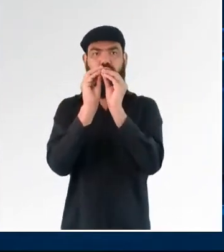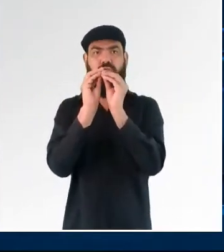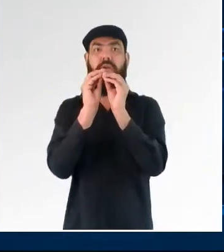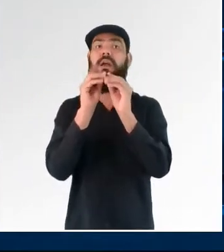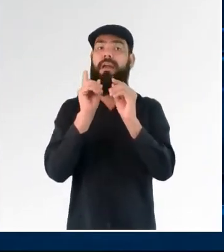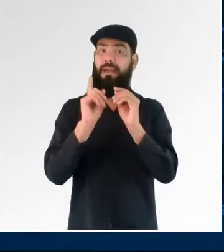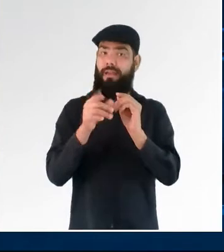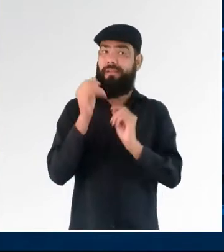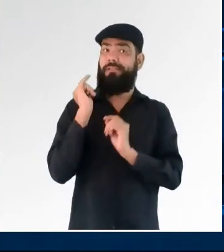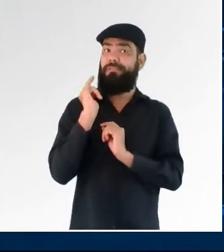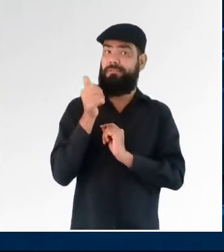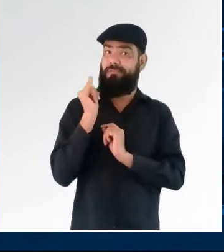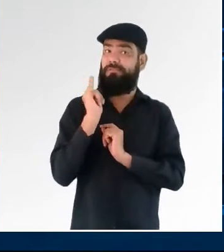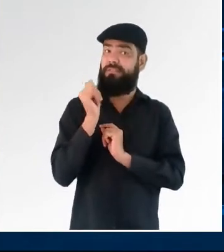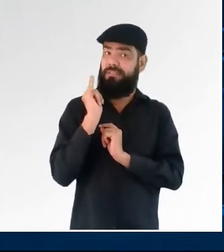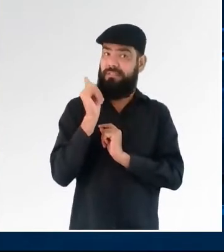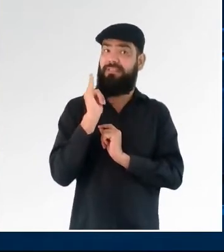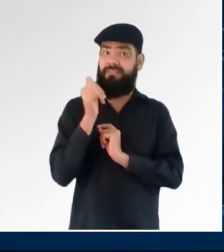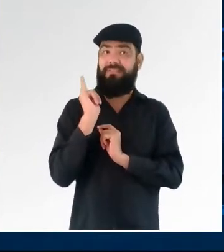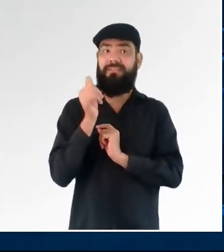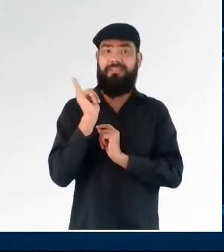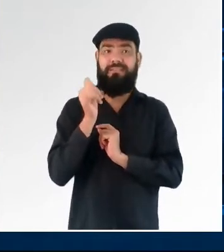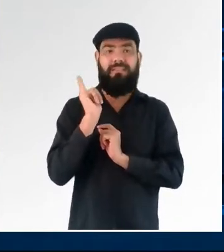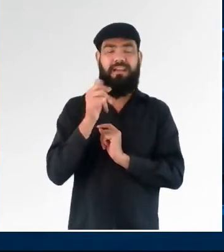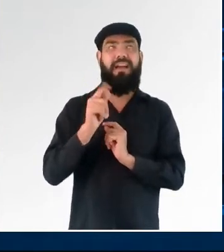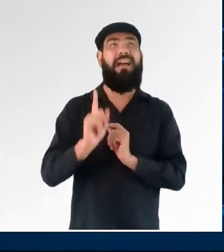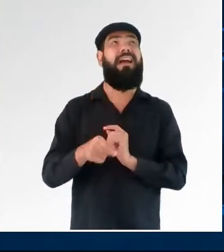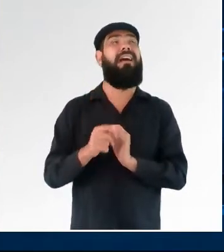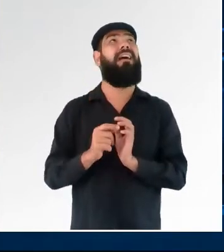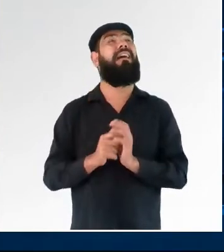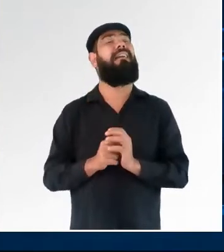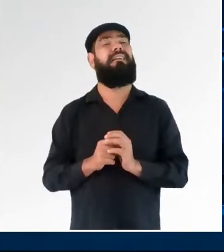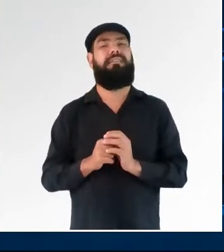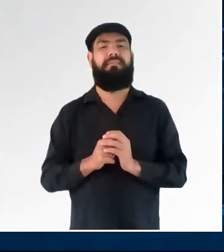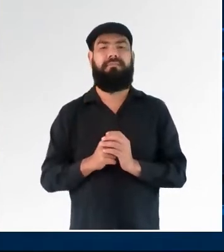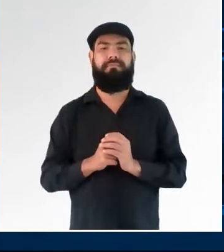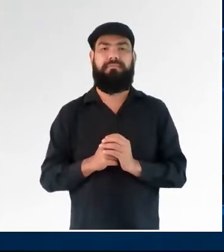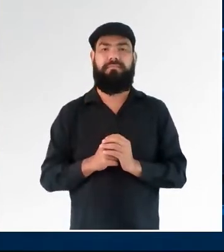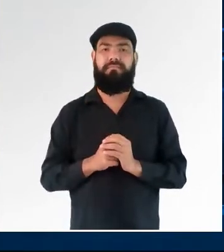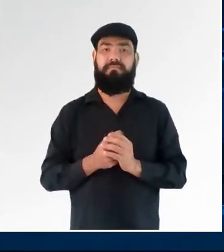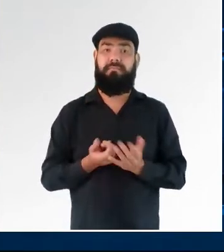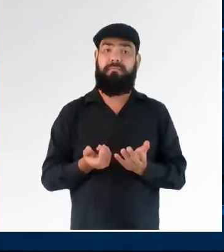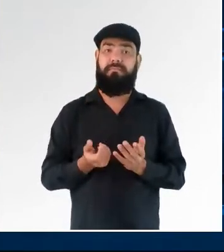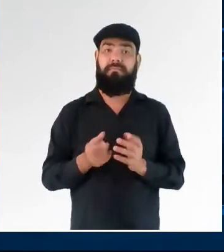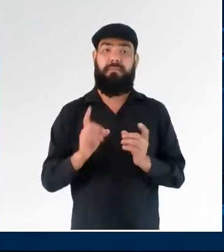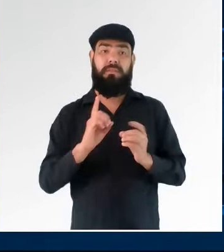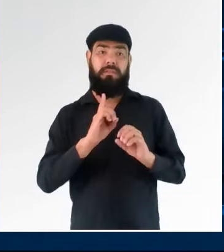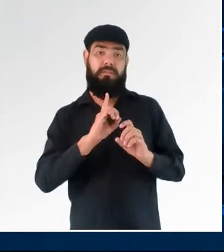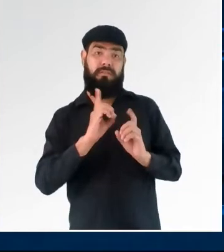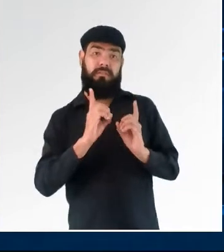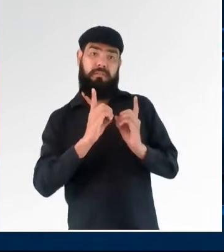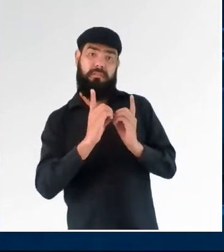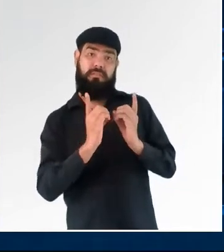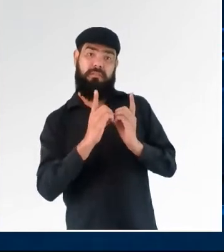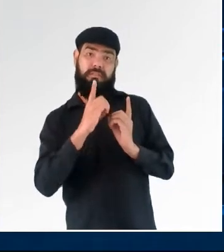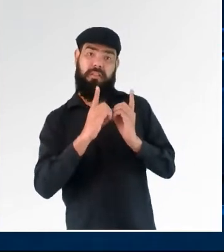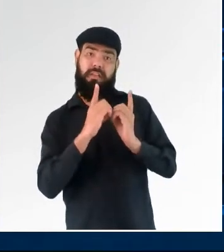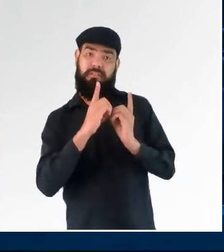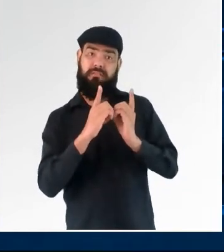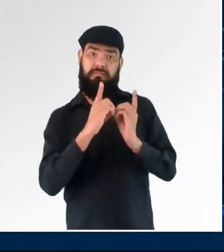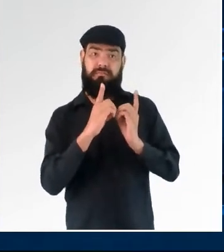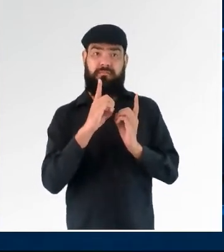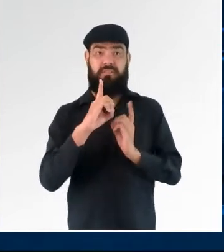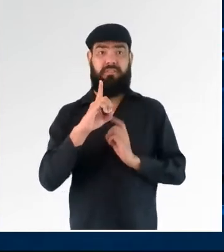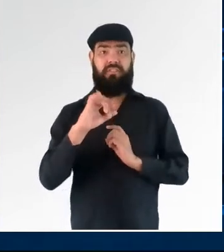exatamente. Ele é um gênero que vai de caráter didático. Ele não é de caráter jornalístico,